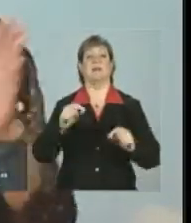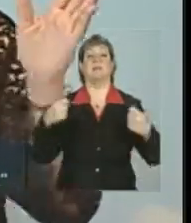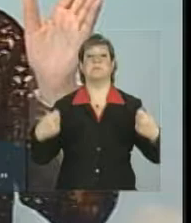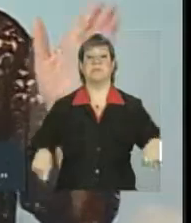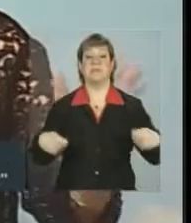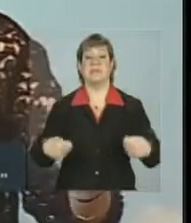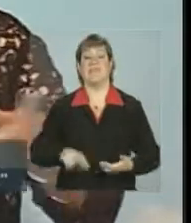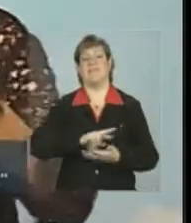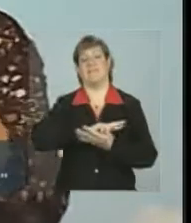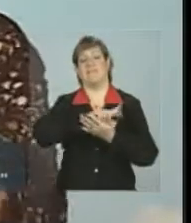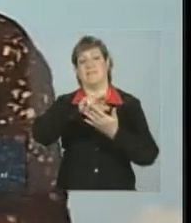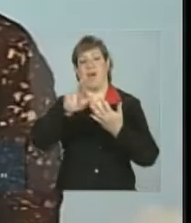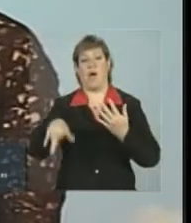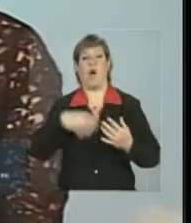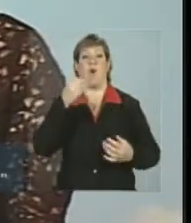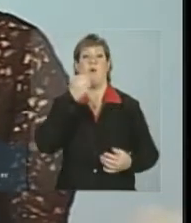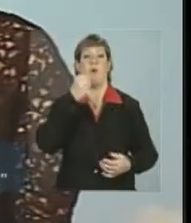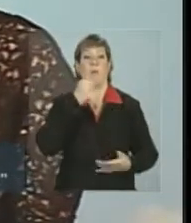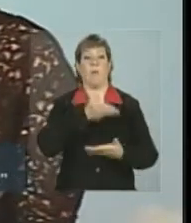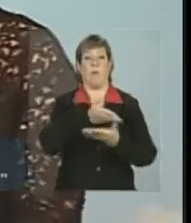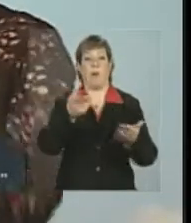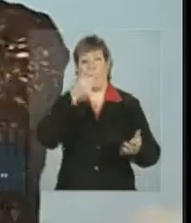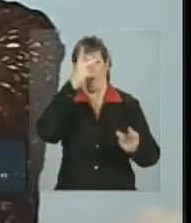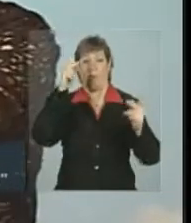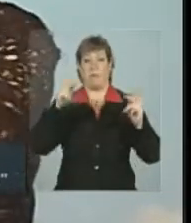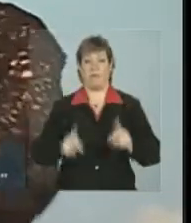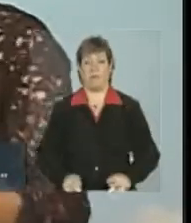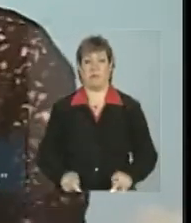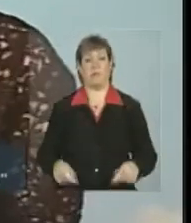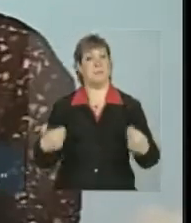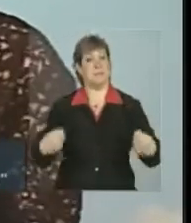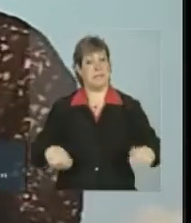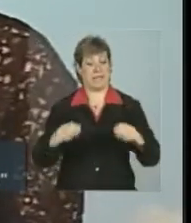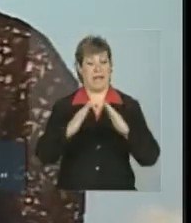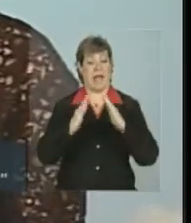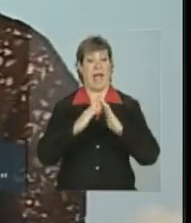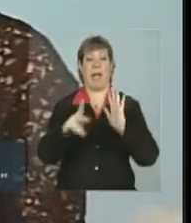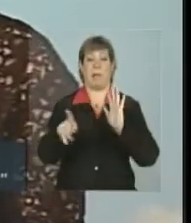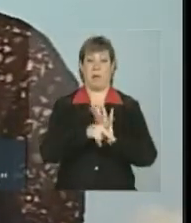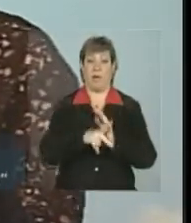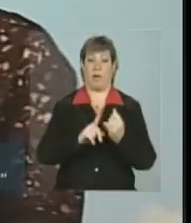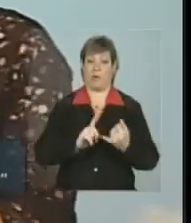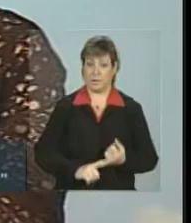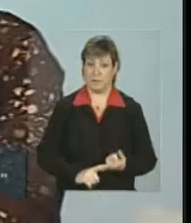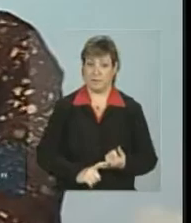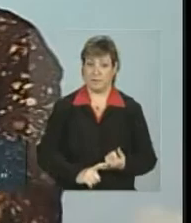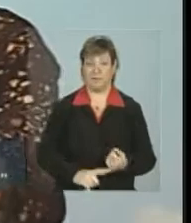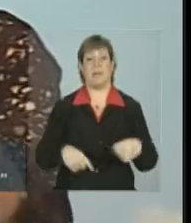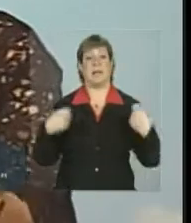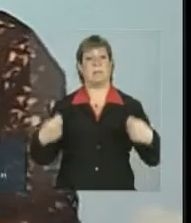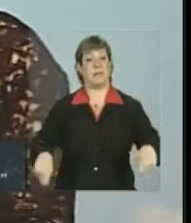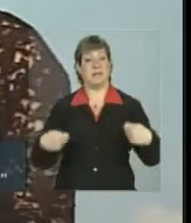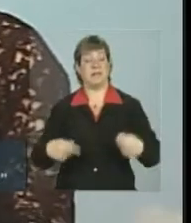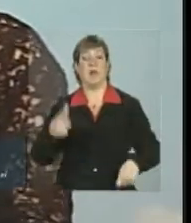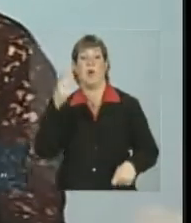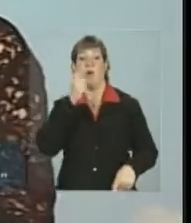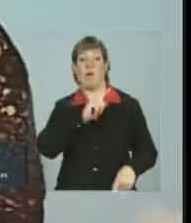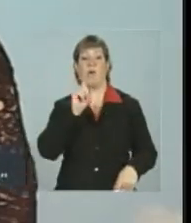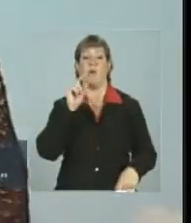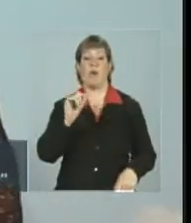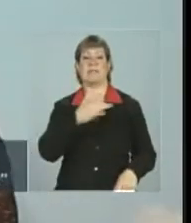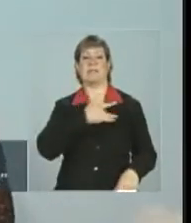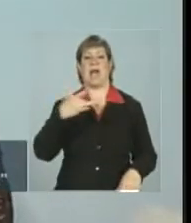várias oportunidades para sua população. Precisa da casa própria. Precisa de acesso a serviços